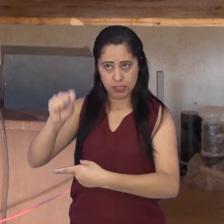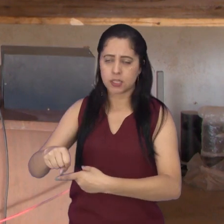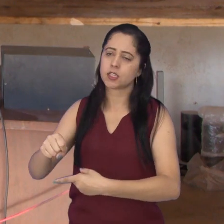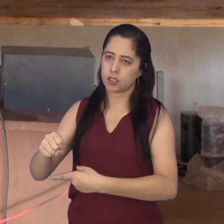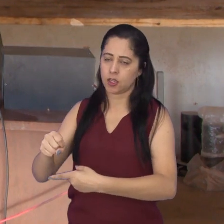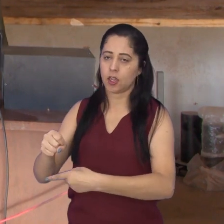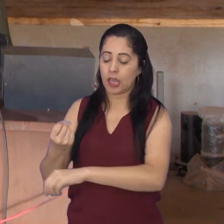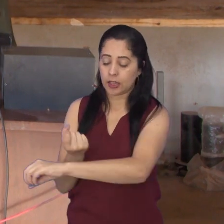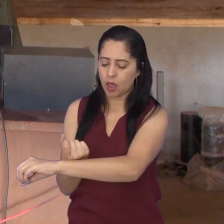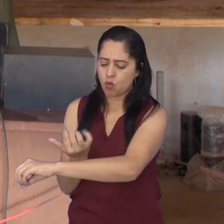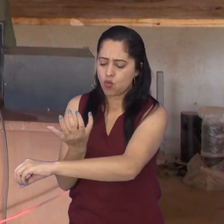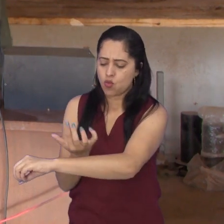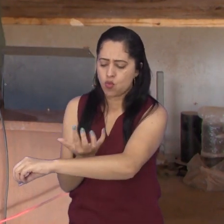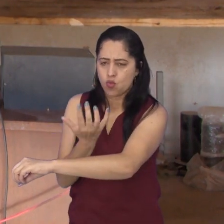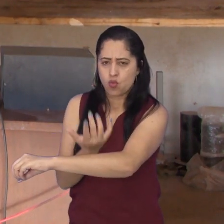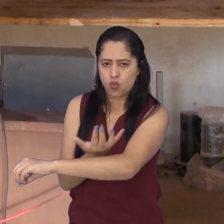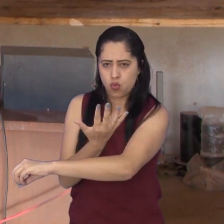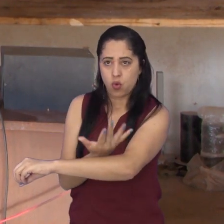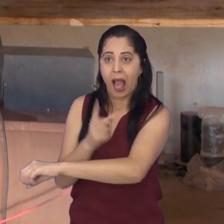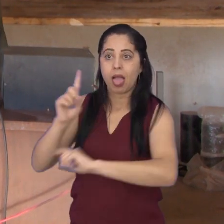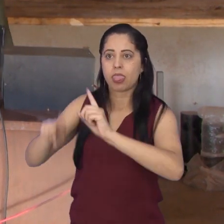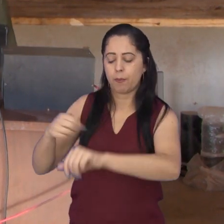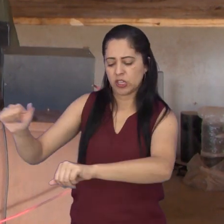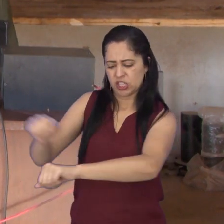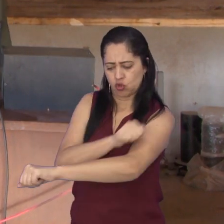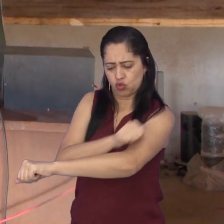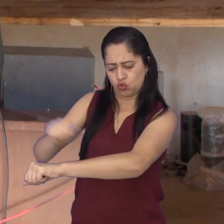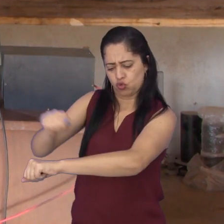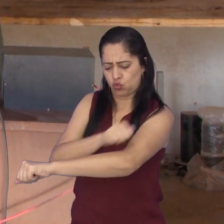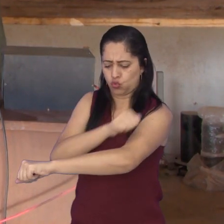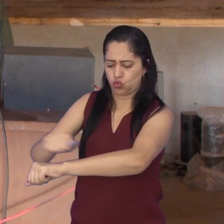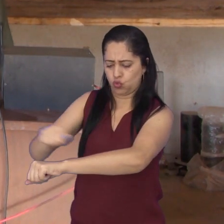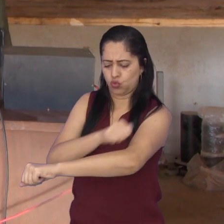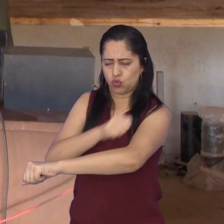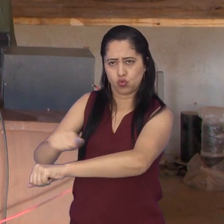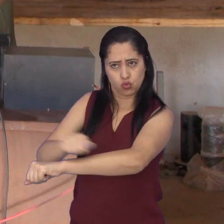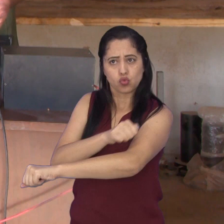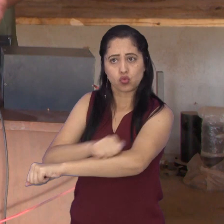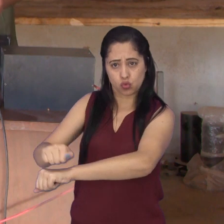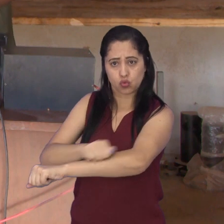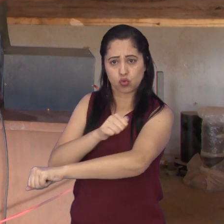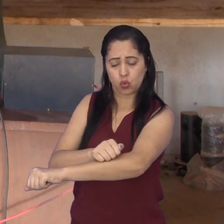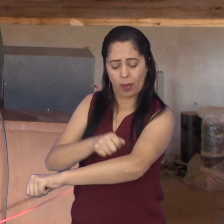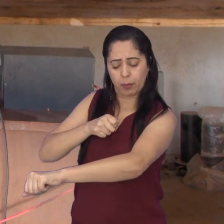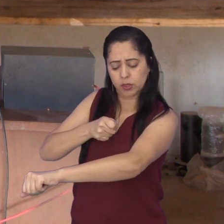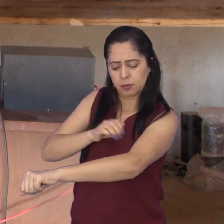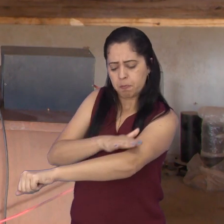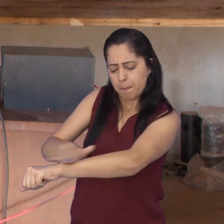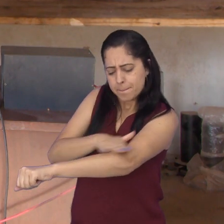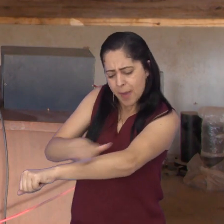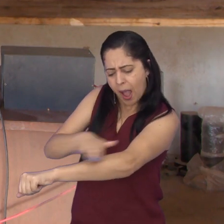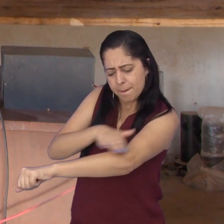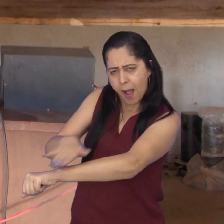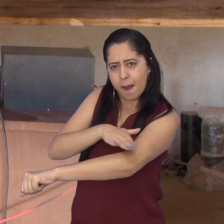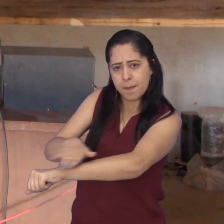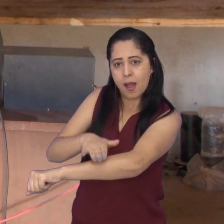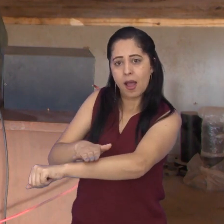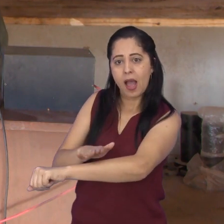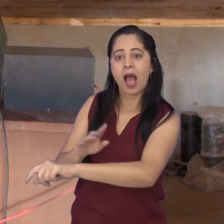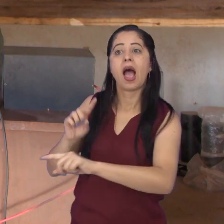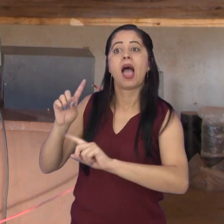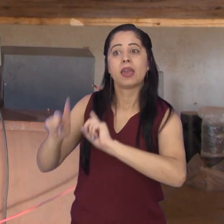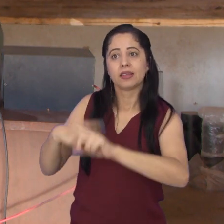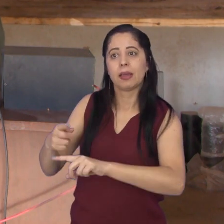madeira, vai ter a escovação, escova de aço, a Dremel para lixar também. Depois